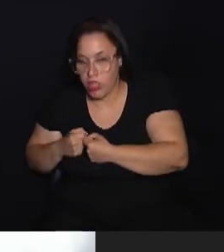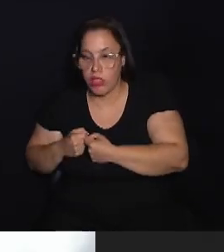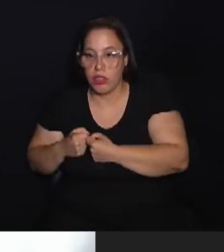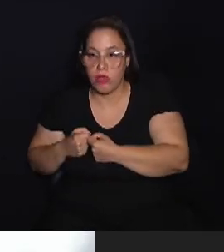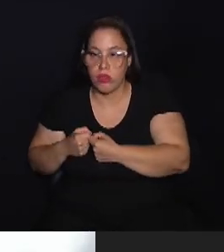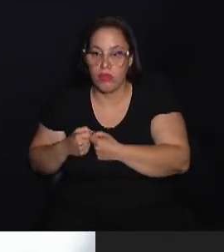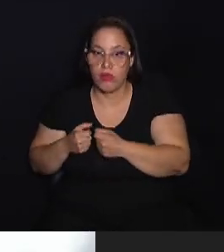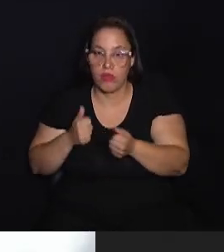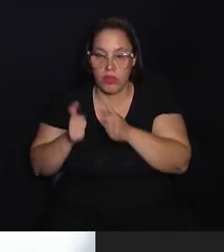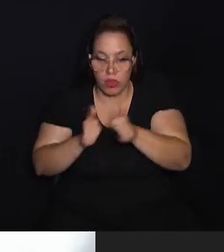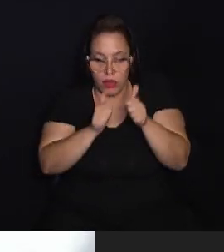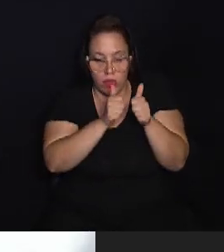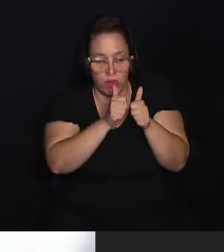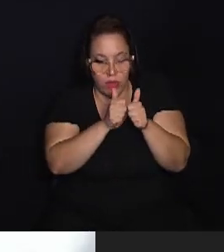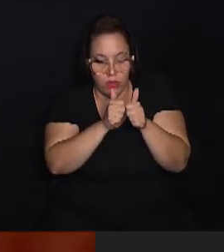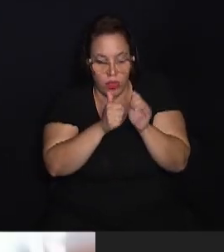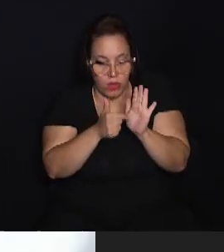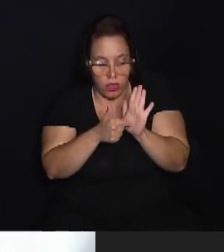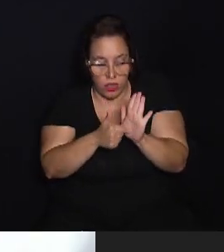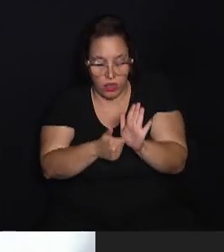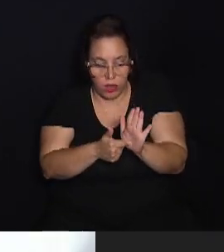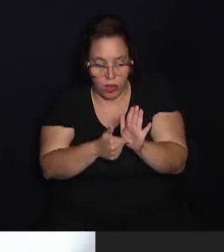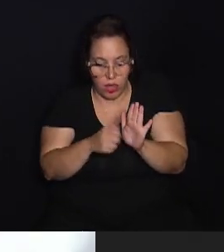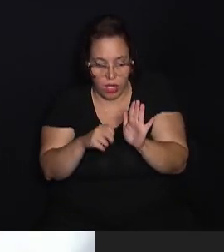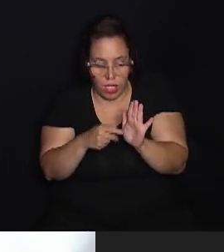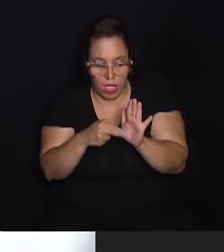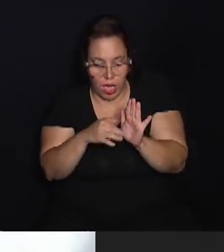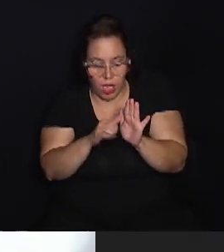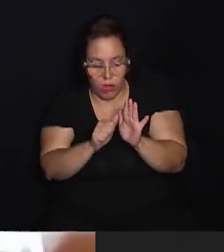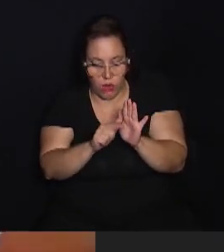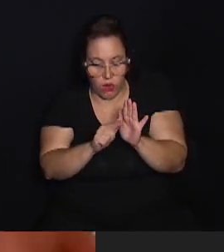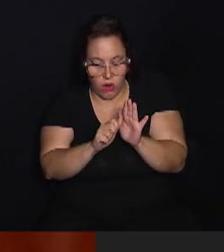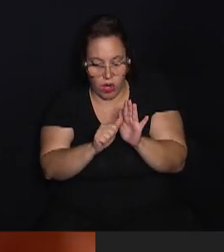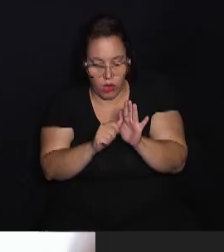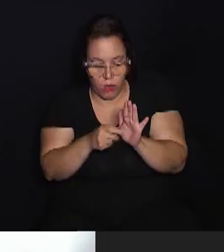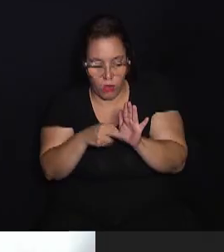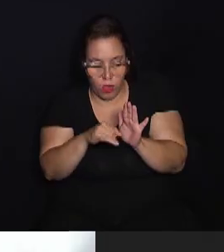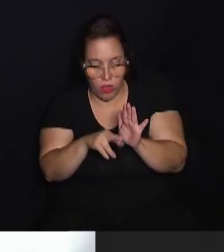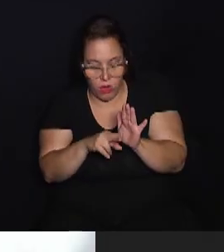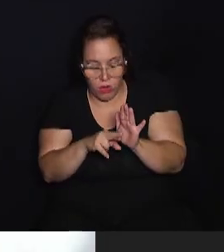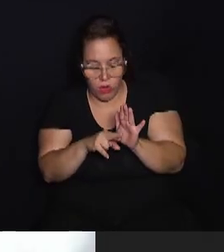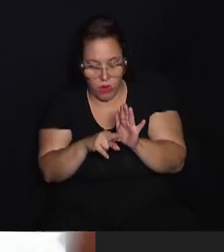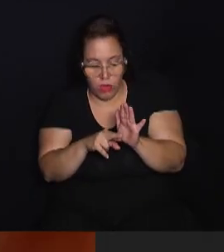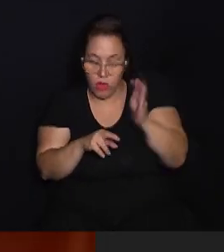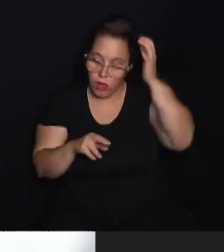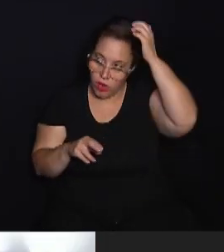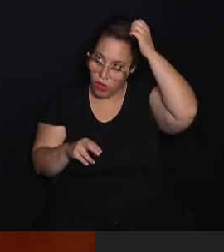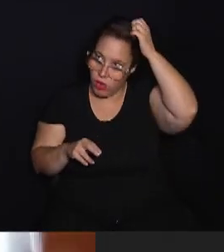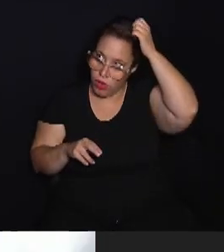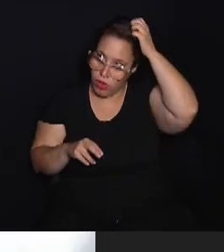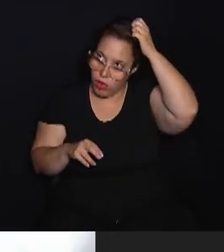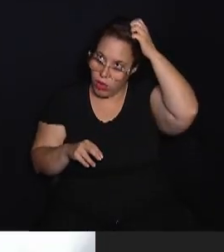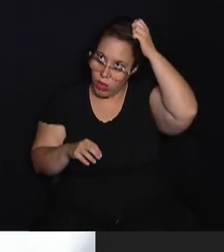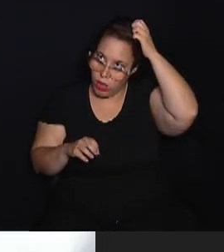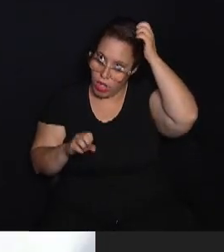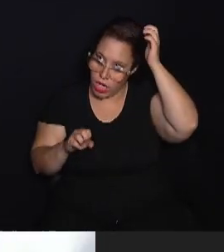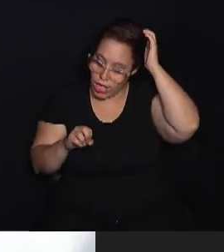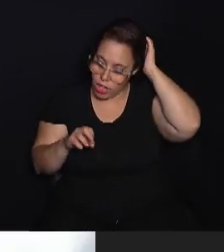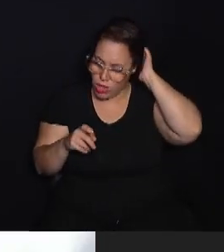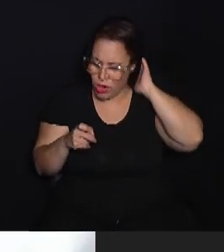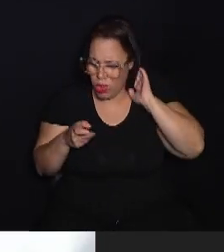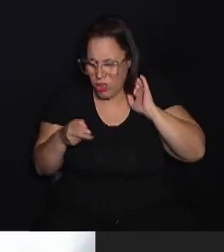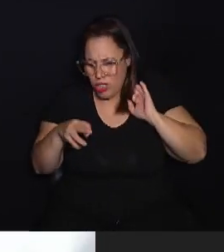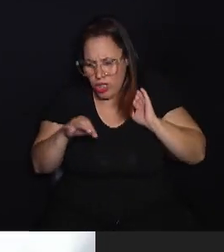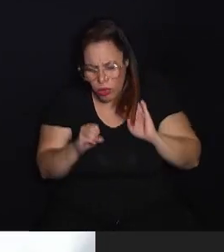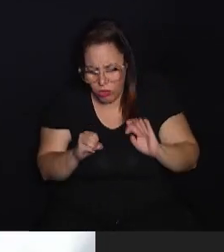é avaliada a presença na célula tumoral dos receptores de estrógeno e progesterona, que